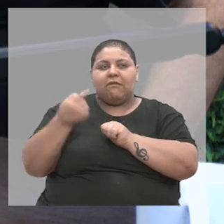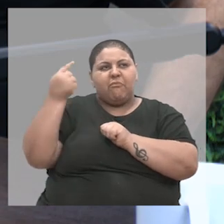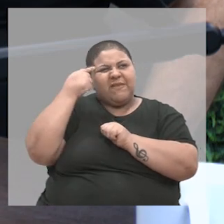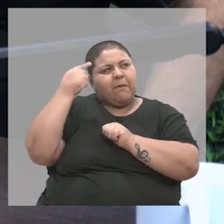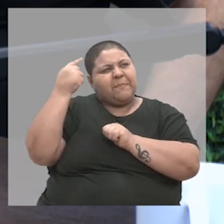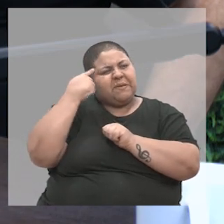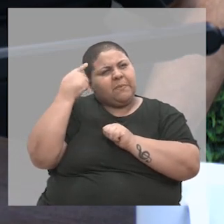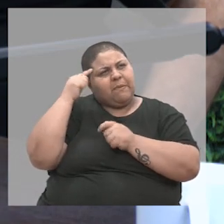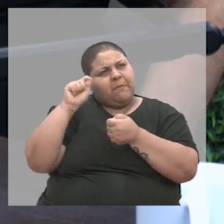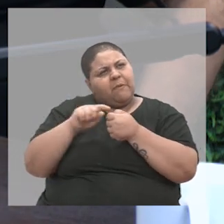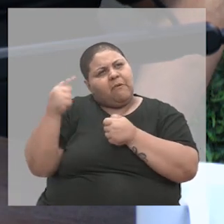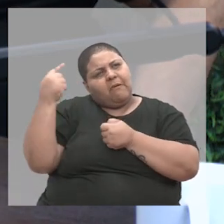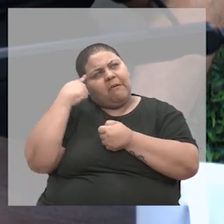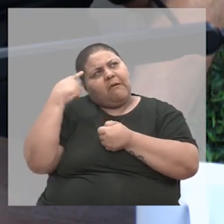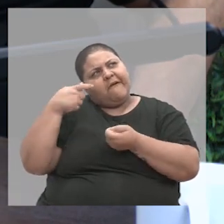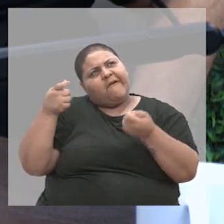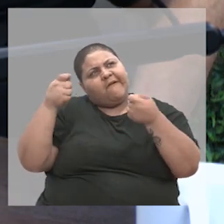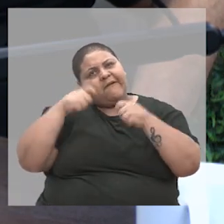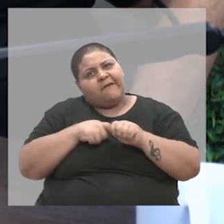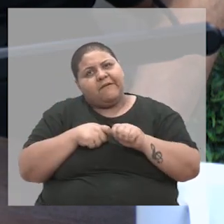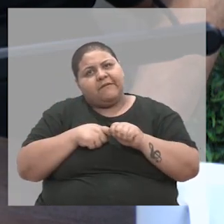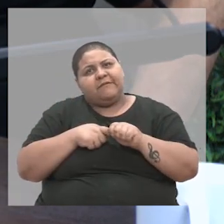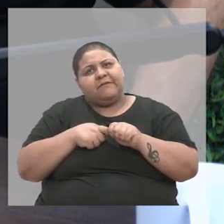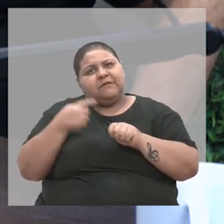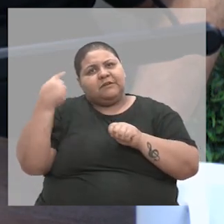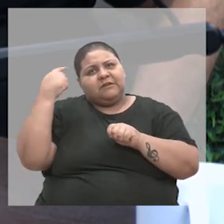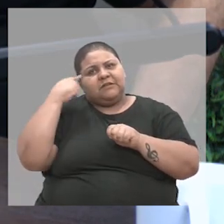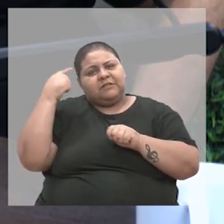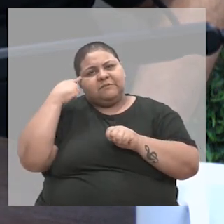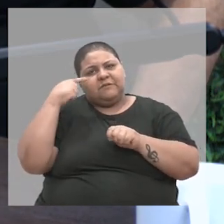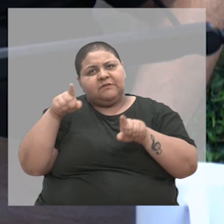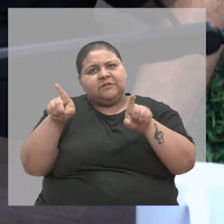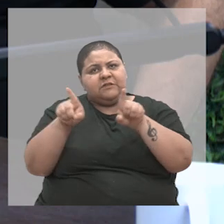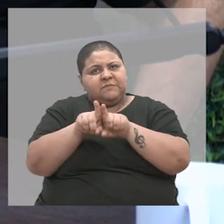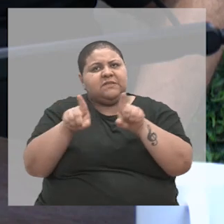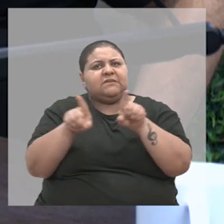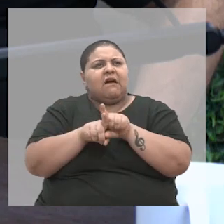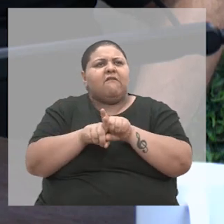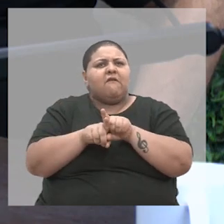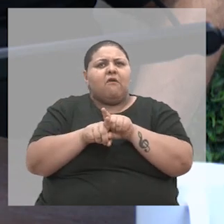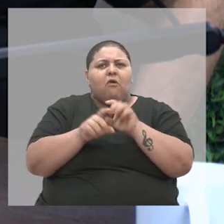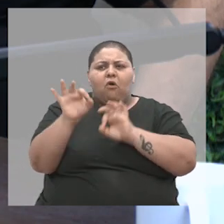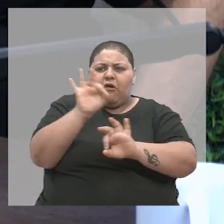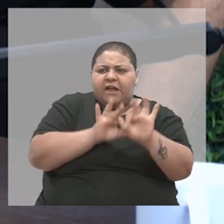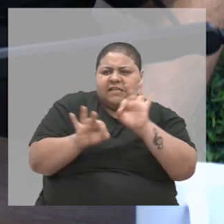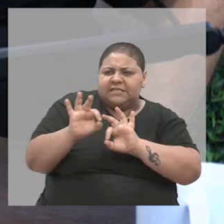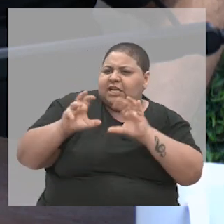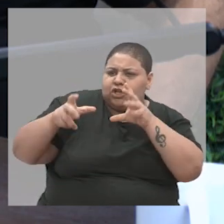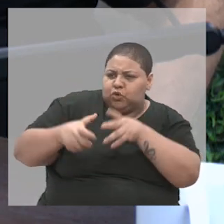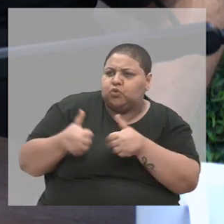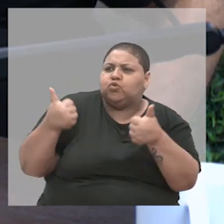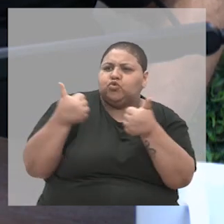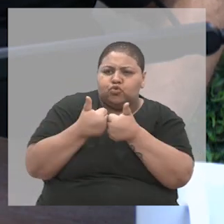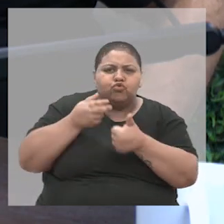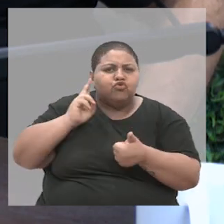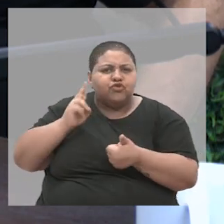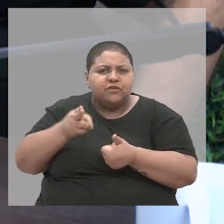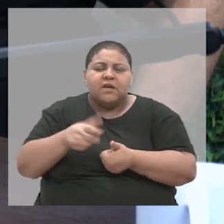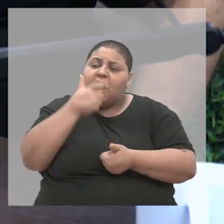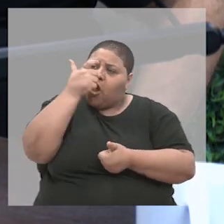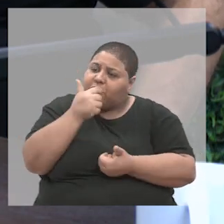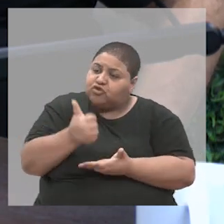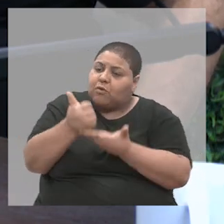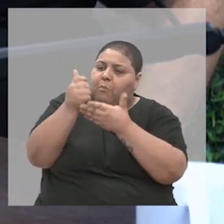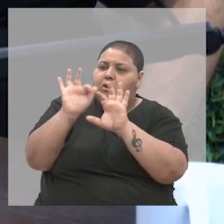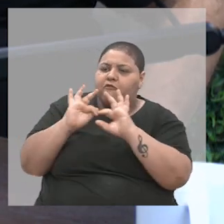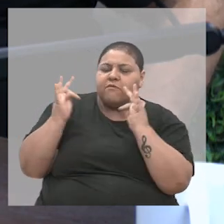fazer. Se precisasse levantar um carro, eles levantavam para estar comigo ali. E eu acho que essa questão de ter o apoio familiar, eu